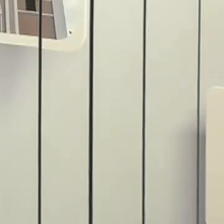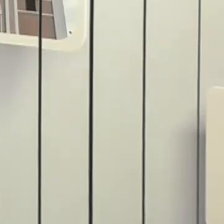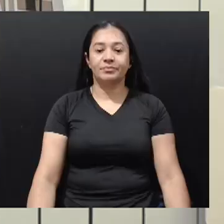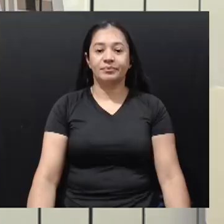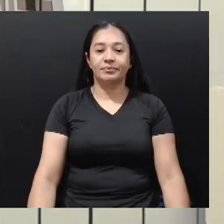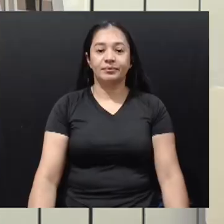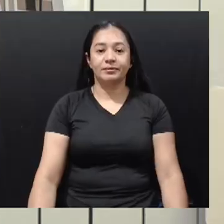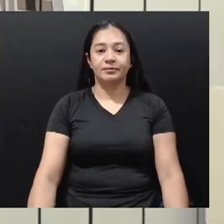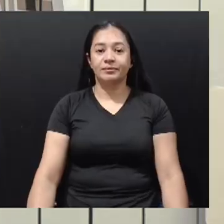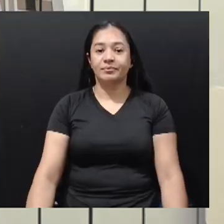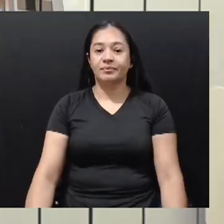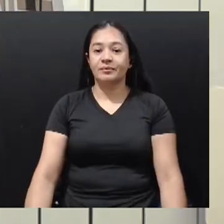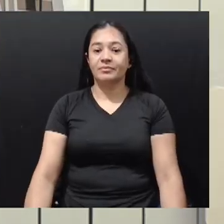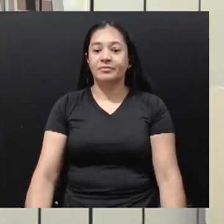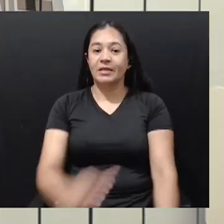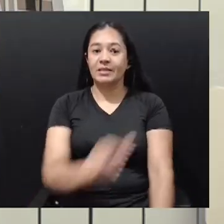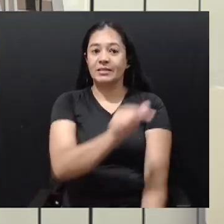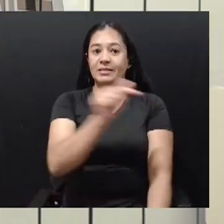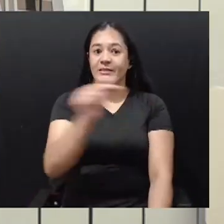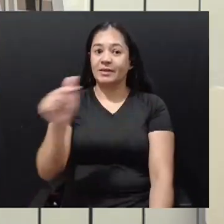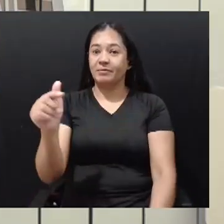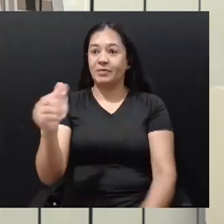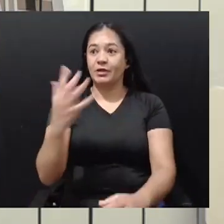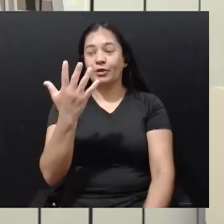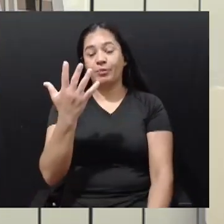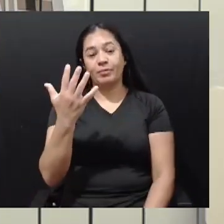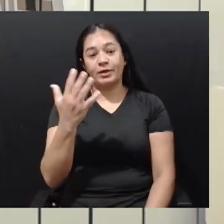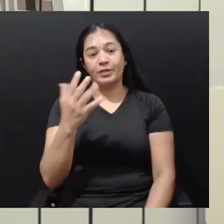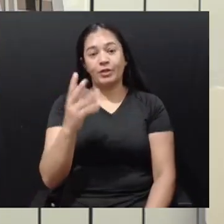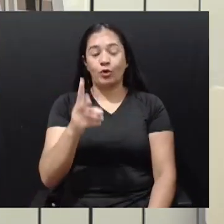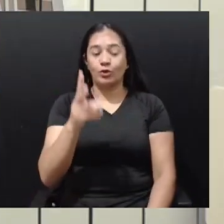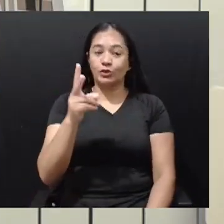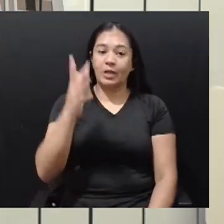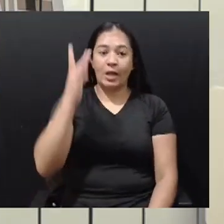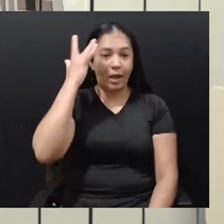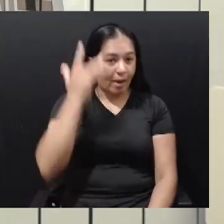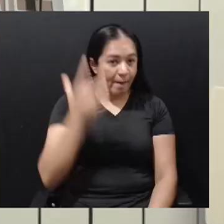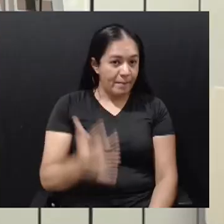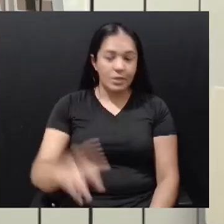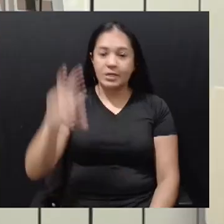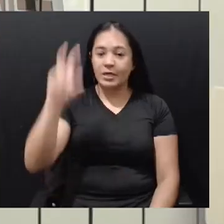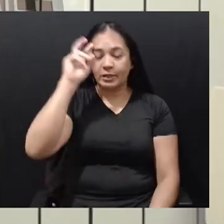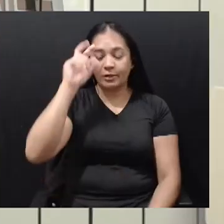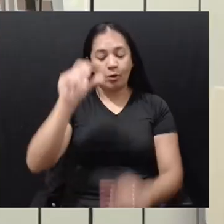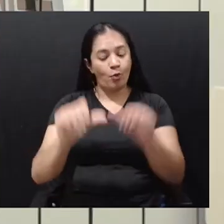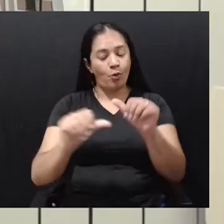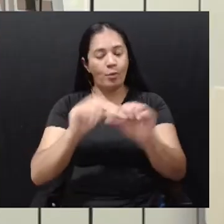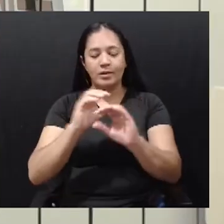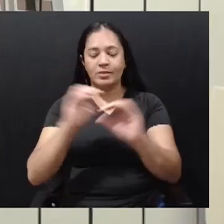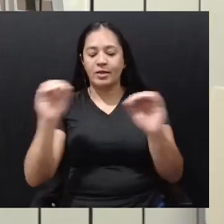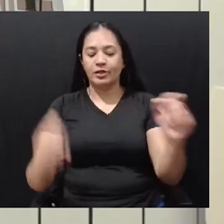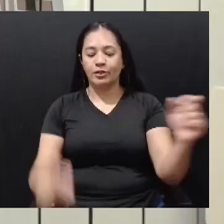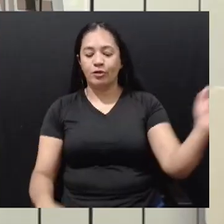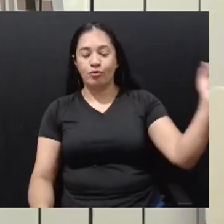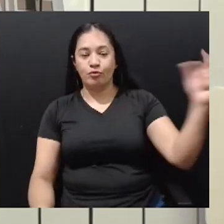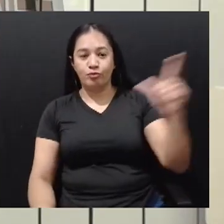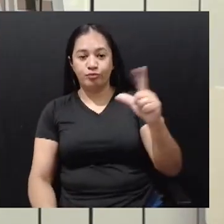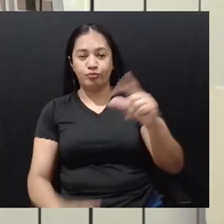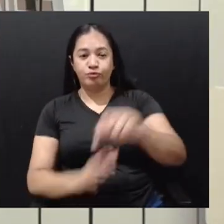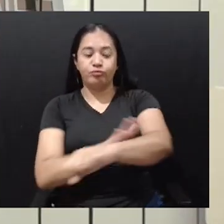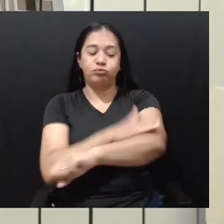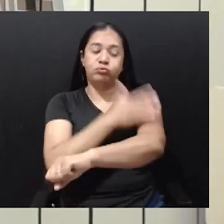Semana de tempo estável, então amanhã, quinta-feira, não tem mudanças, o sol aparece durante todo o dia,